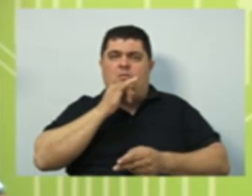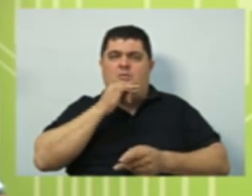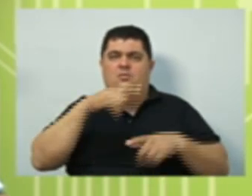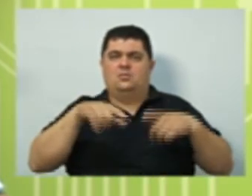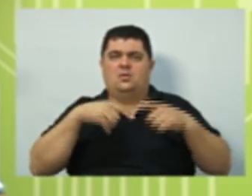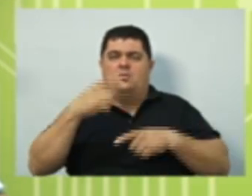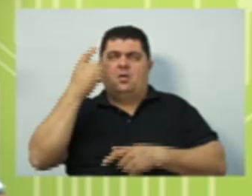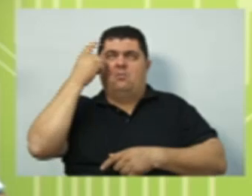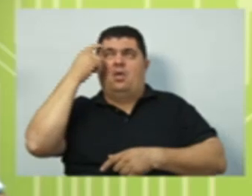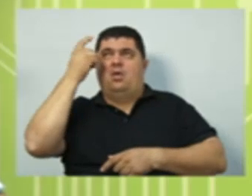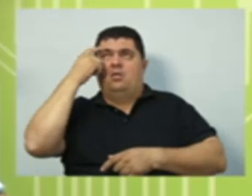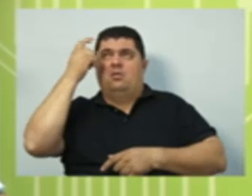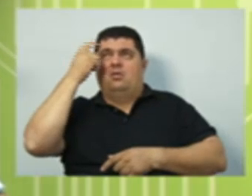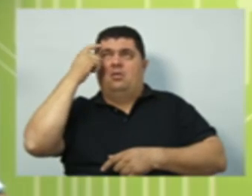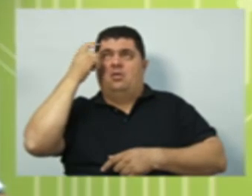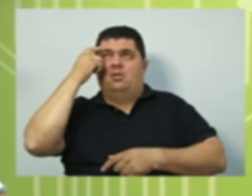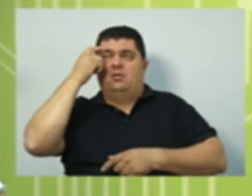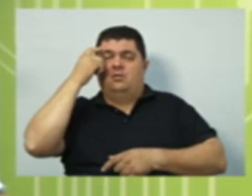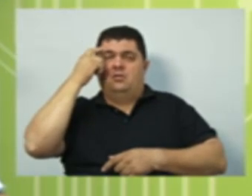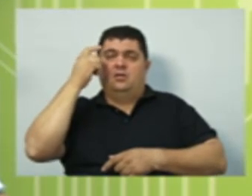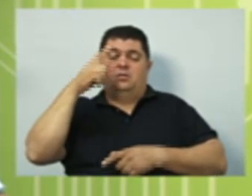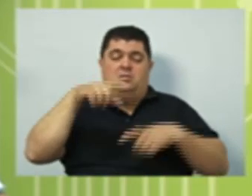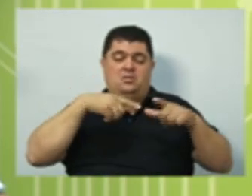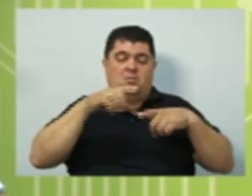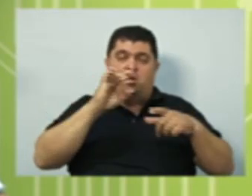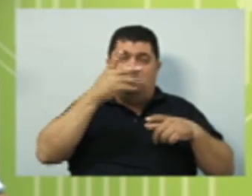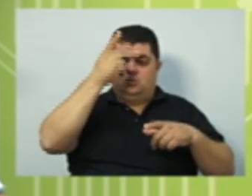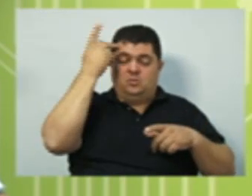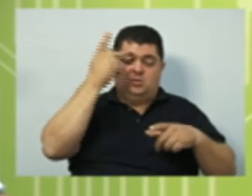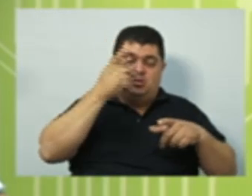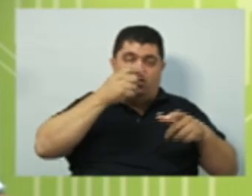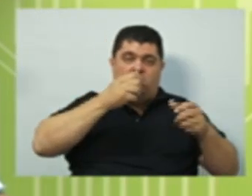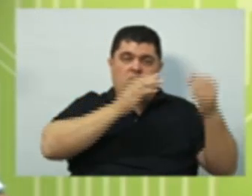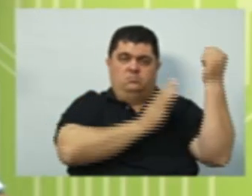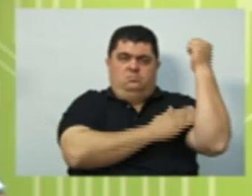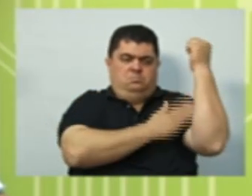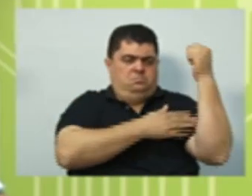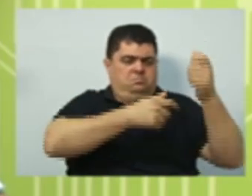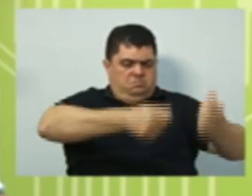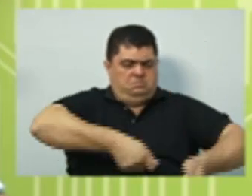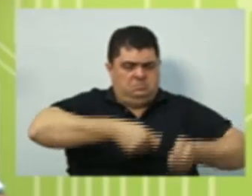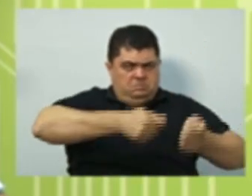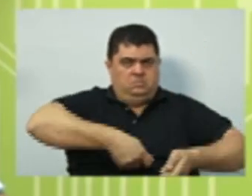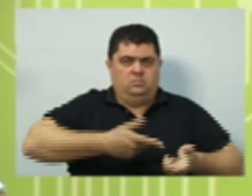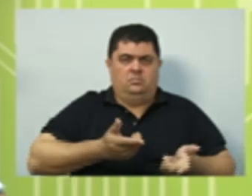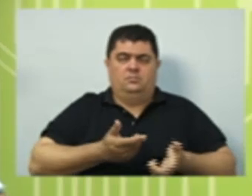e parece que o trabalho daqueles que não precisam pensar. E existem até